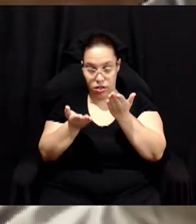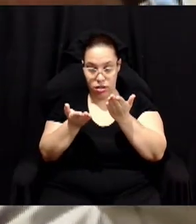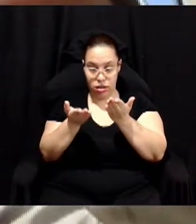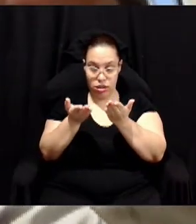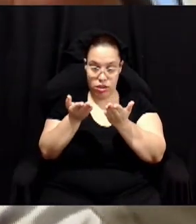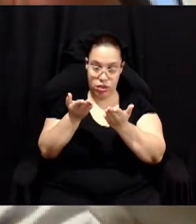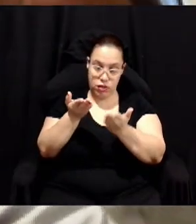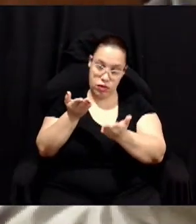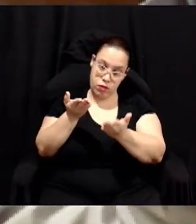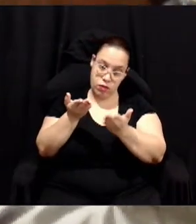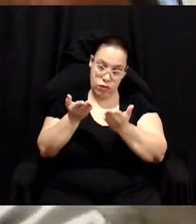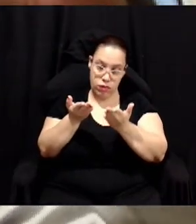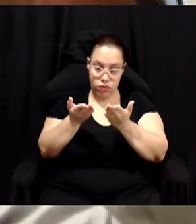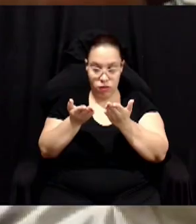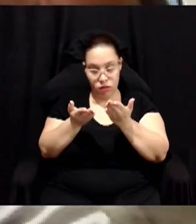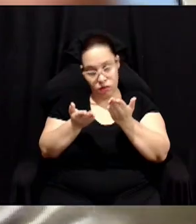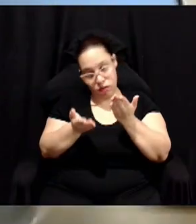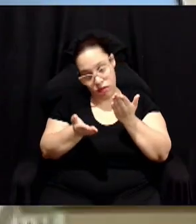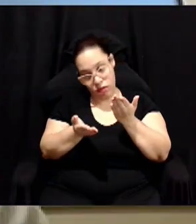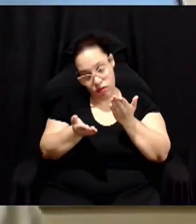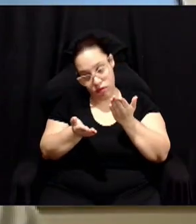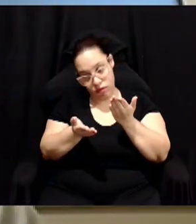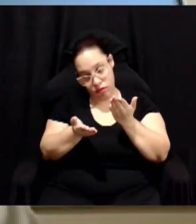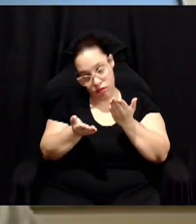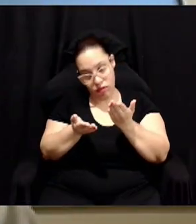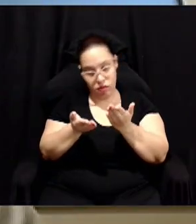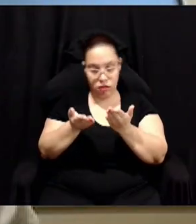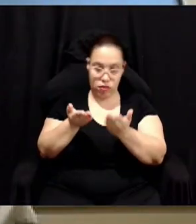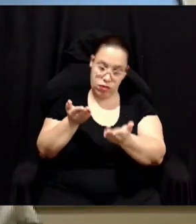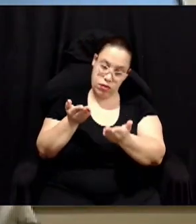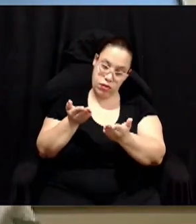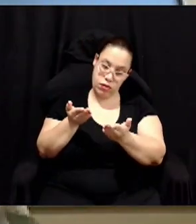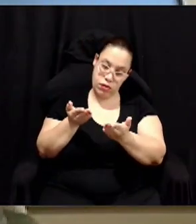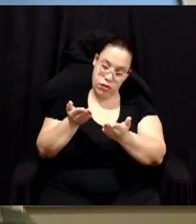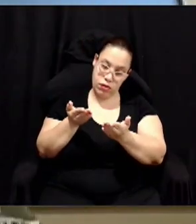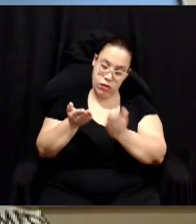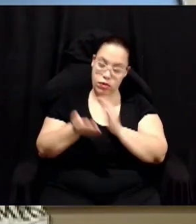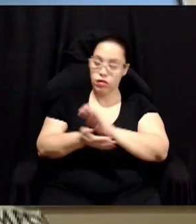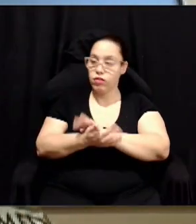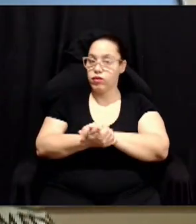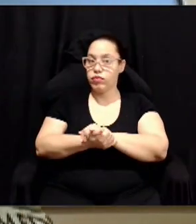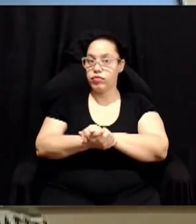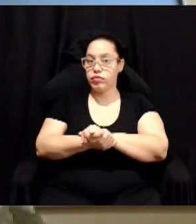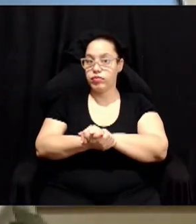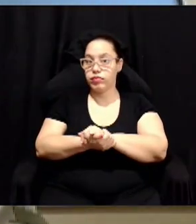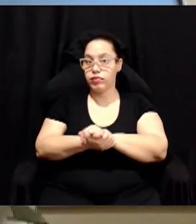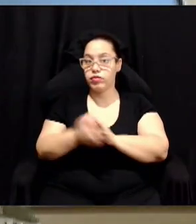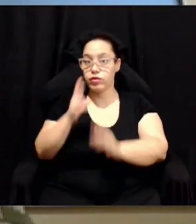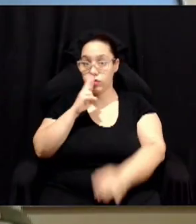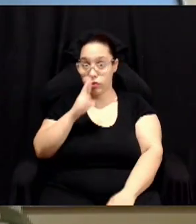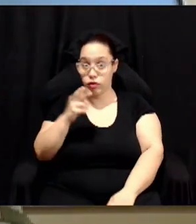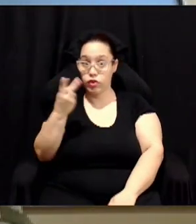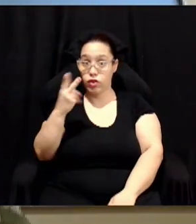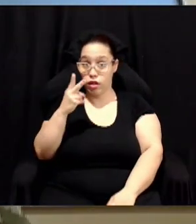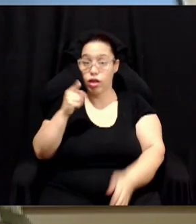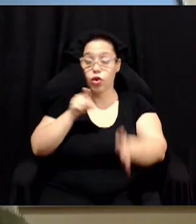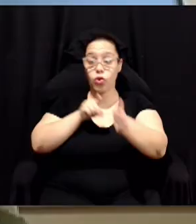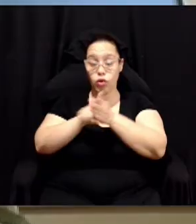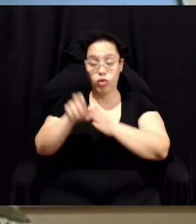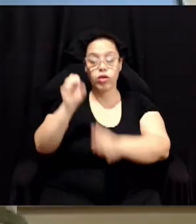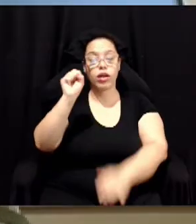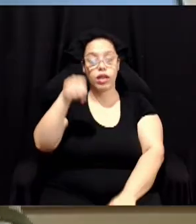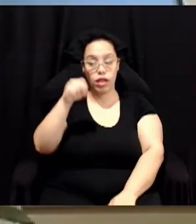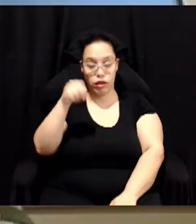estimula, inibe, de uma forma ponderada e de uma forma equilibrada. E aí, respondendo a segunda pergunta, sim,